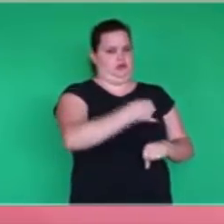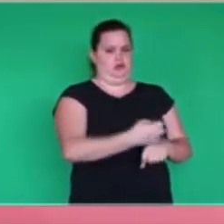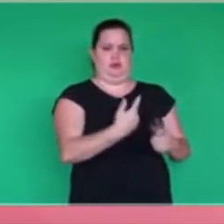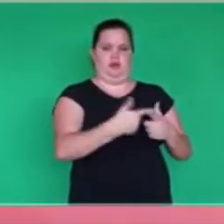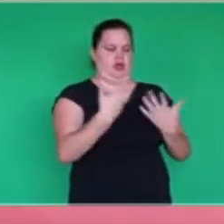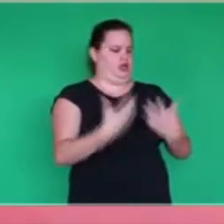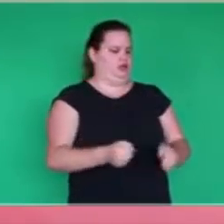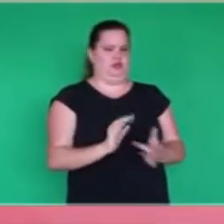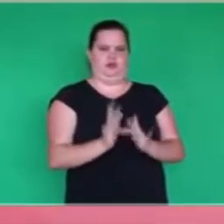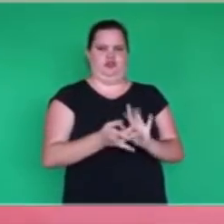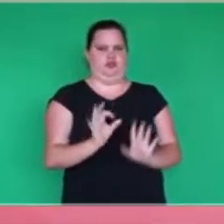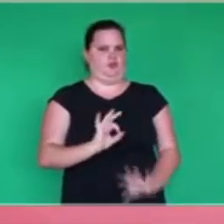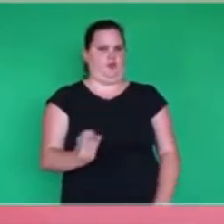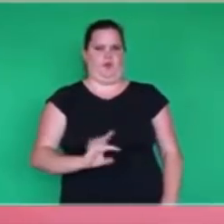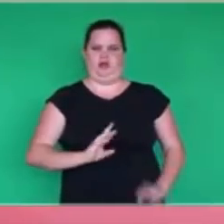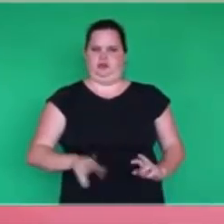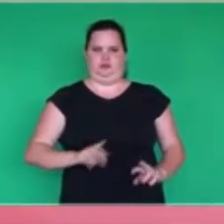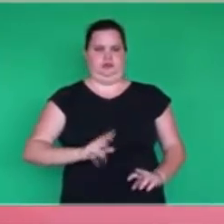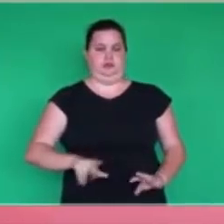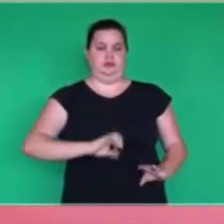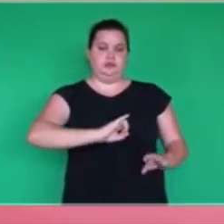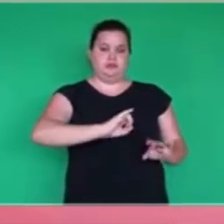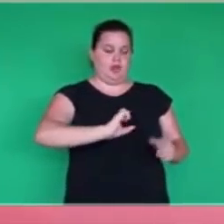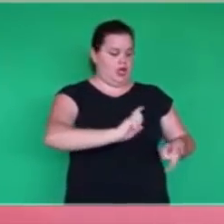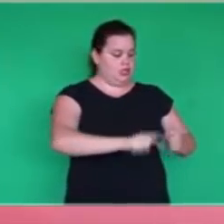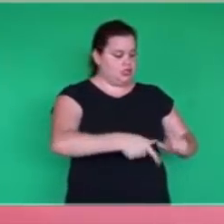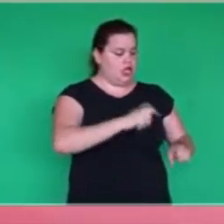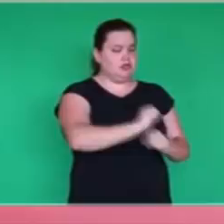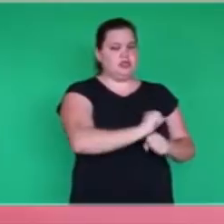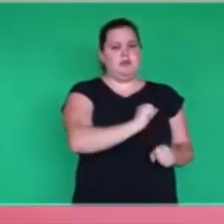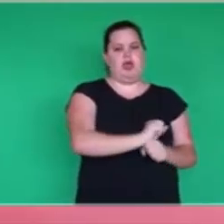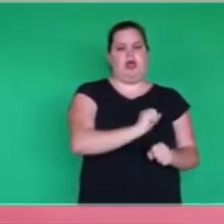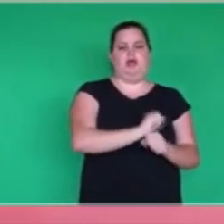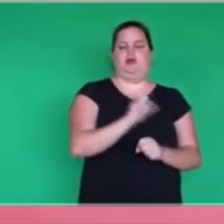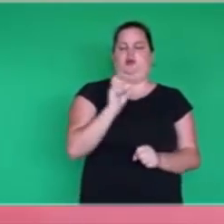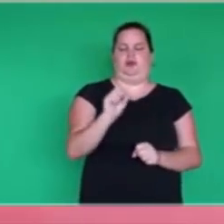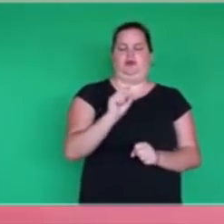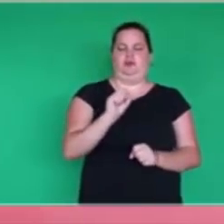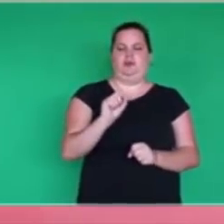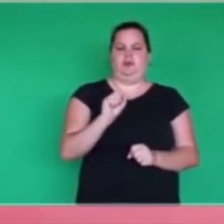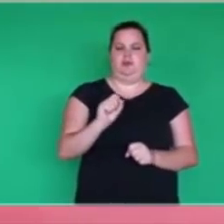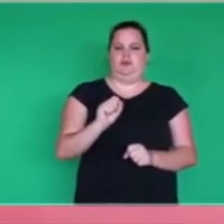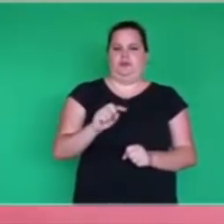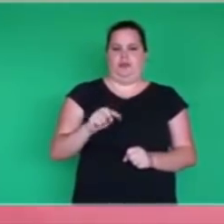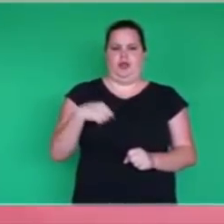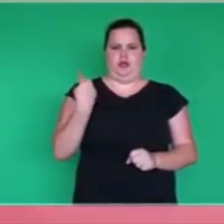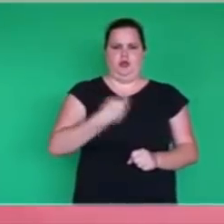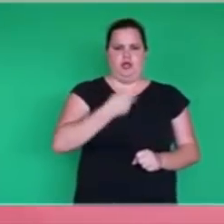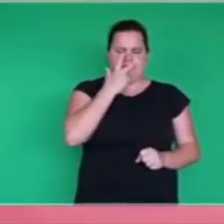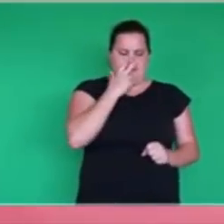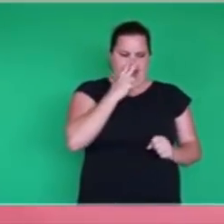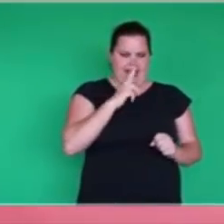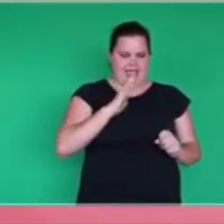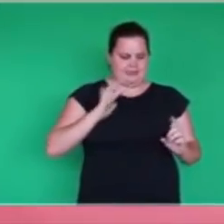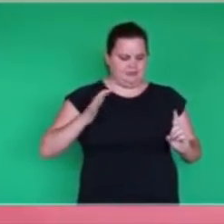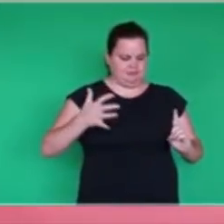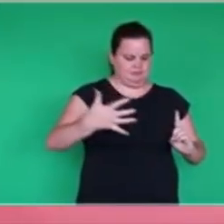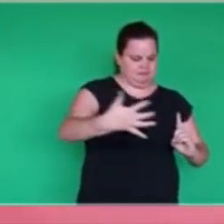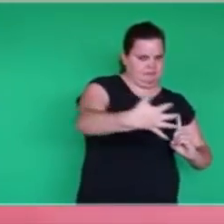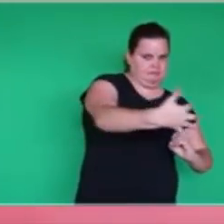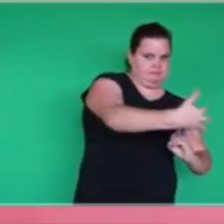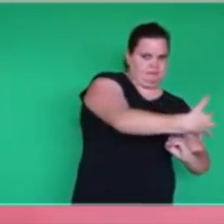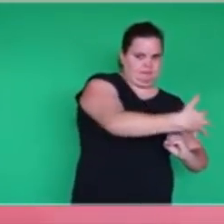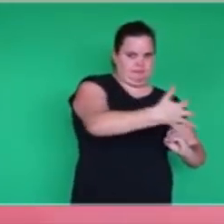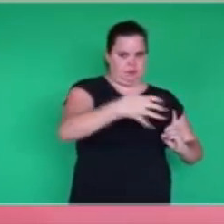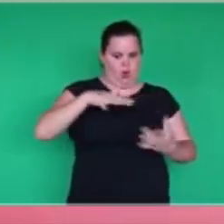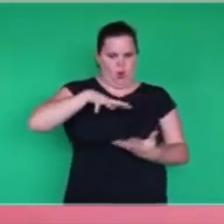Jesus. Israel vai ficar esperando o seguinte: bem, estamos cercados. O mundo é